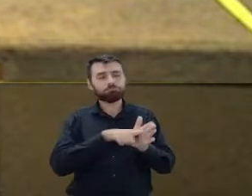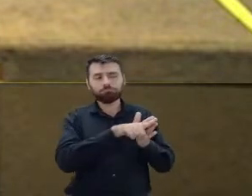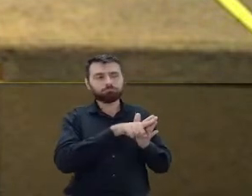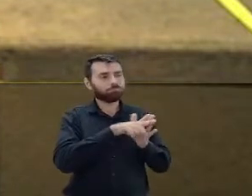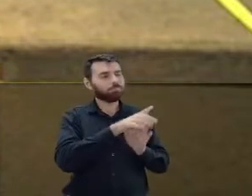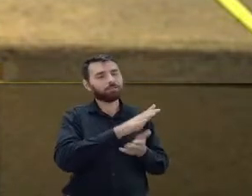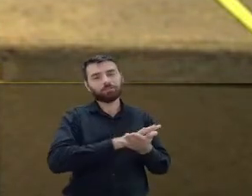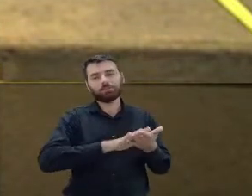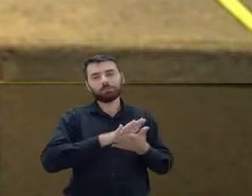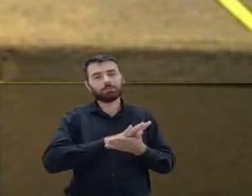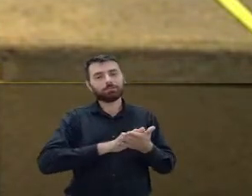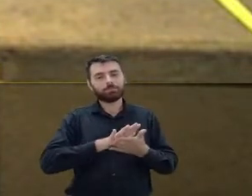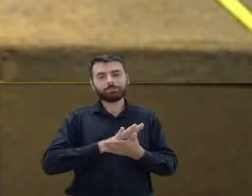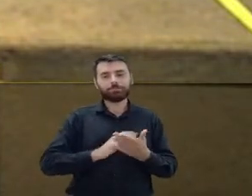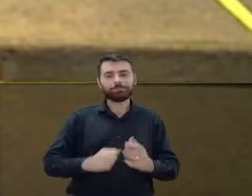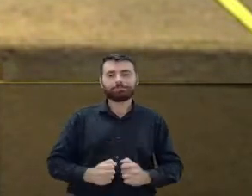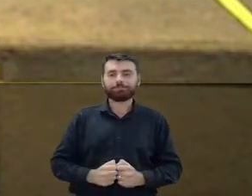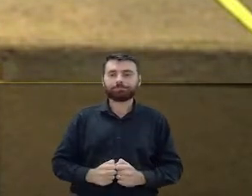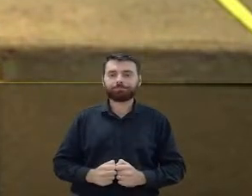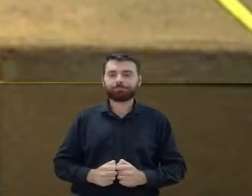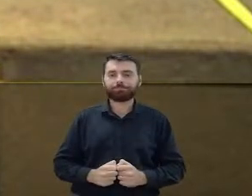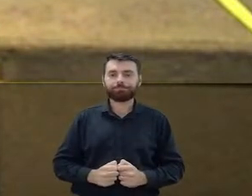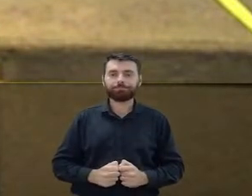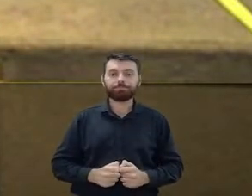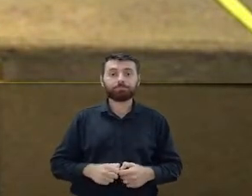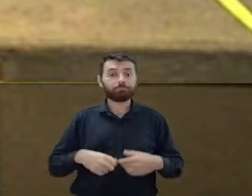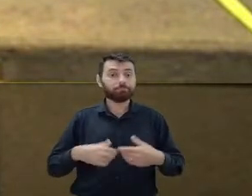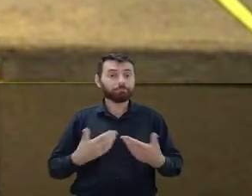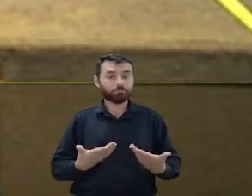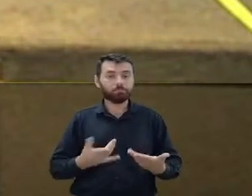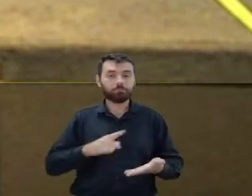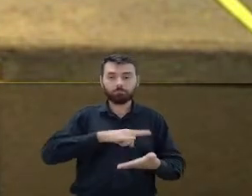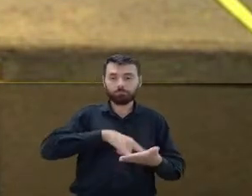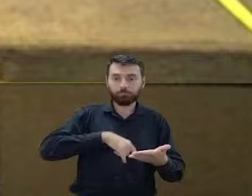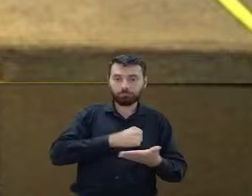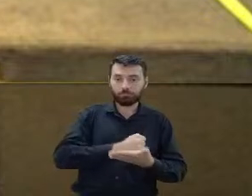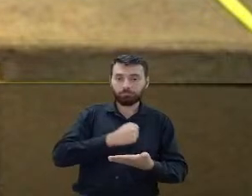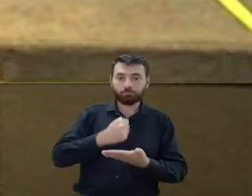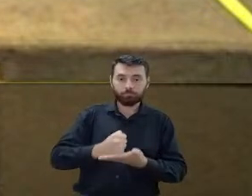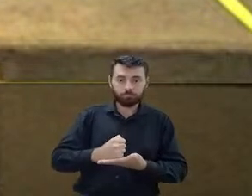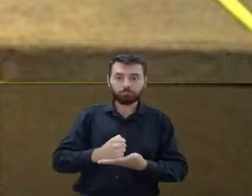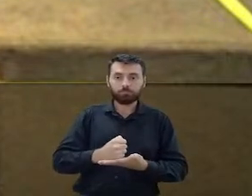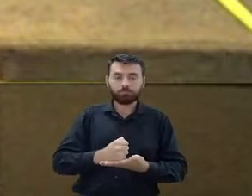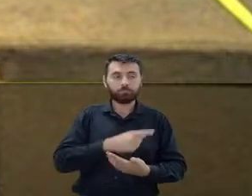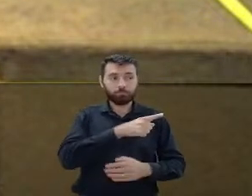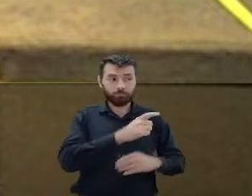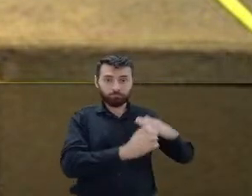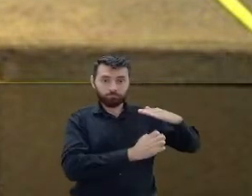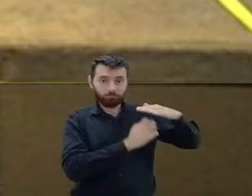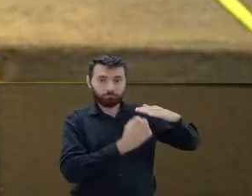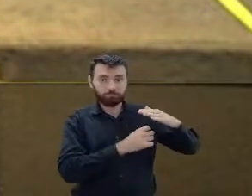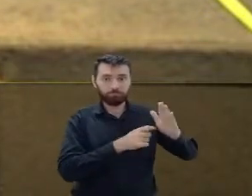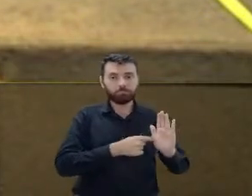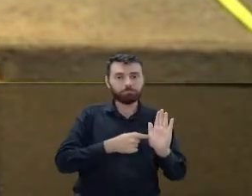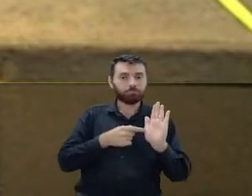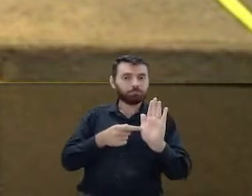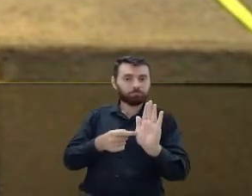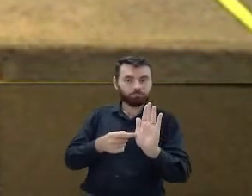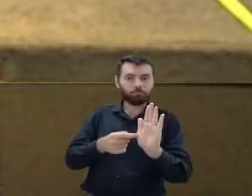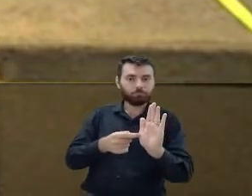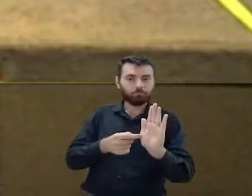trata da insalubridade, o próprio documento apresentado aqui pela empresa reclamada coloca